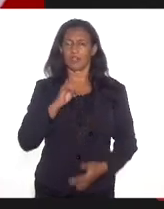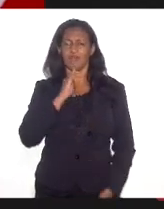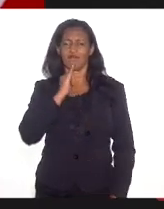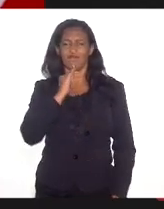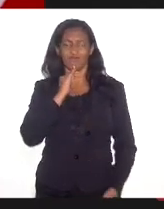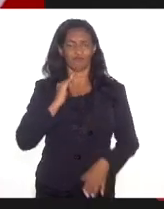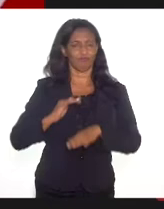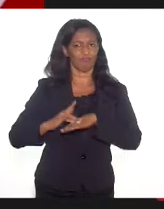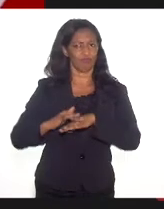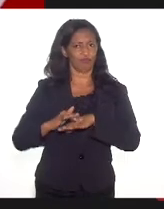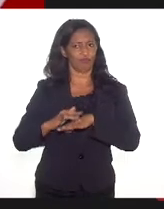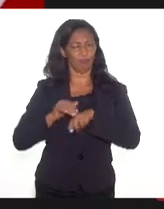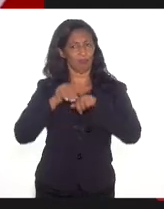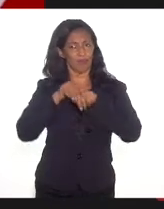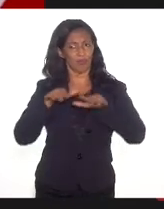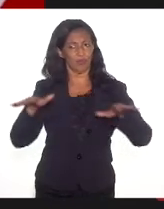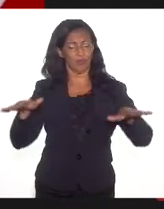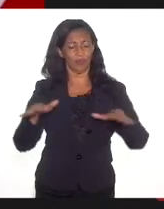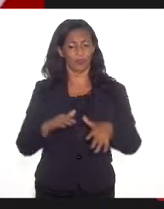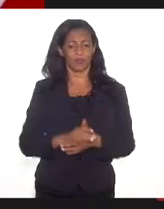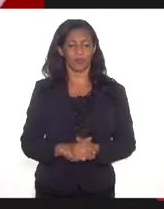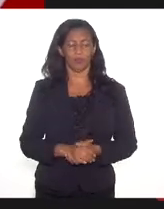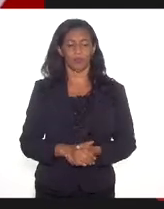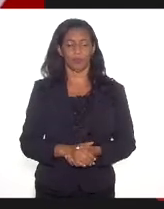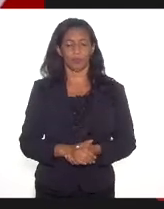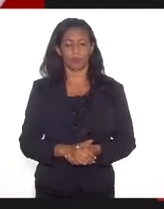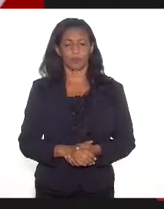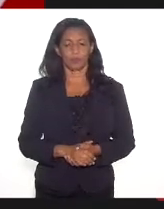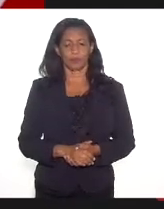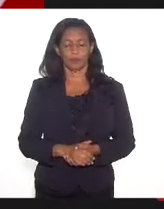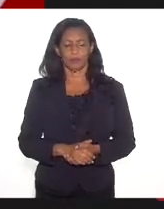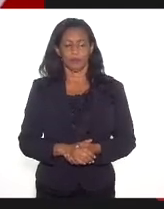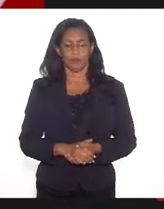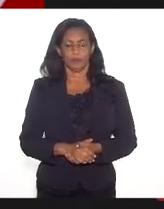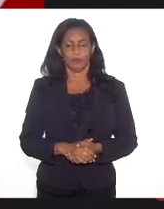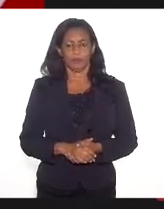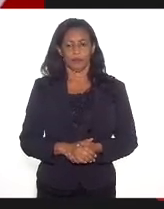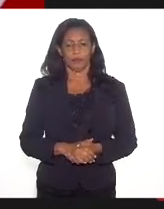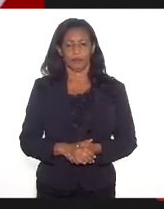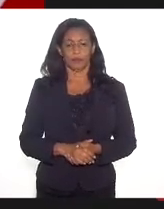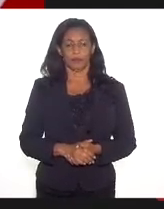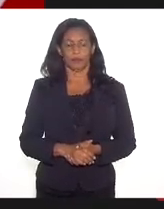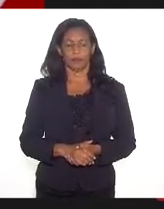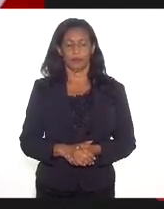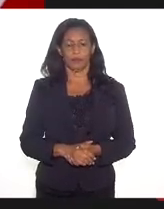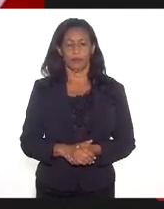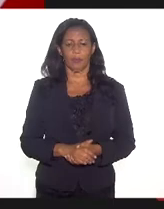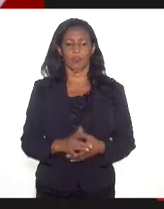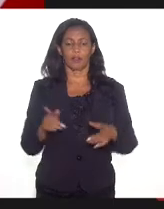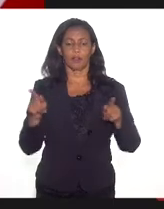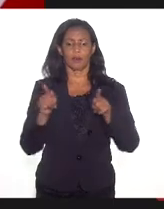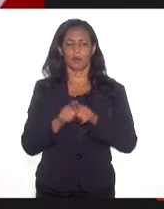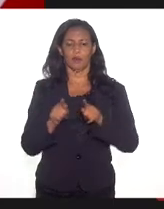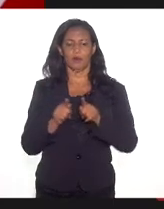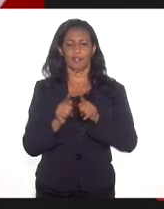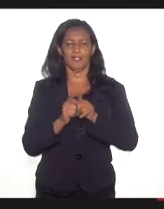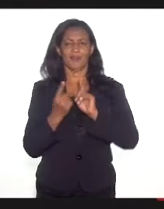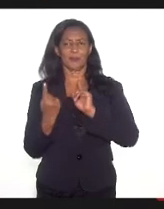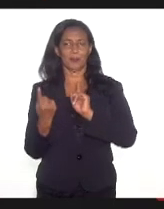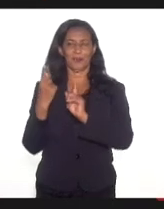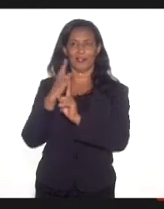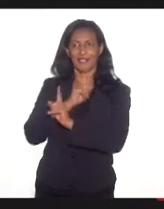que nos assola nesse momento né então é por outro lado a